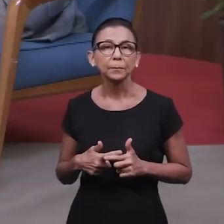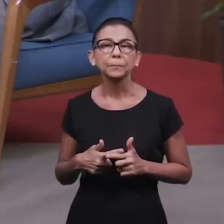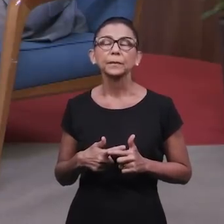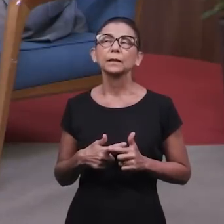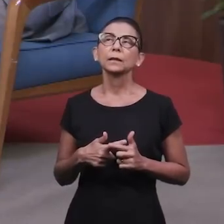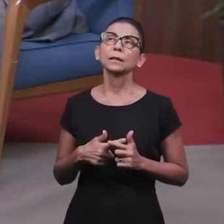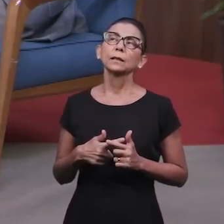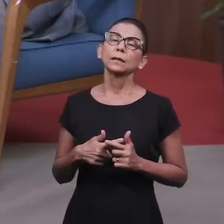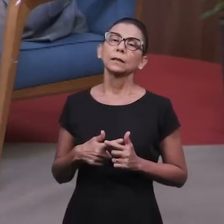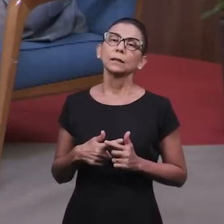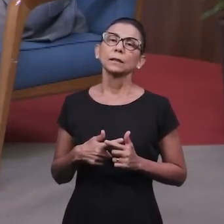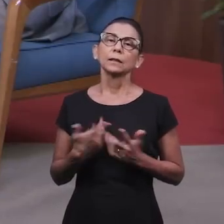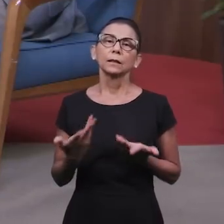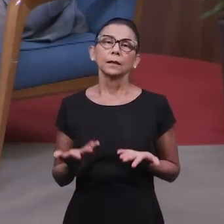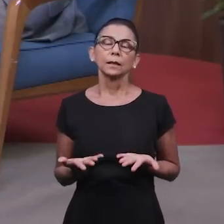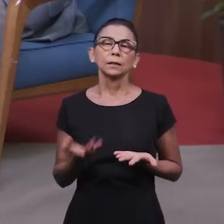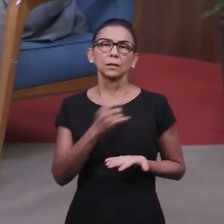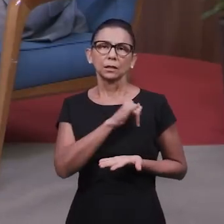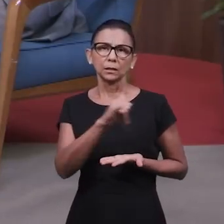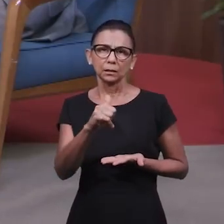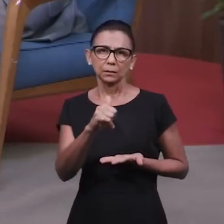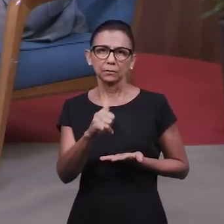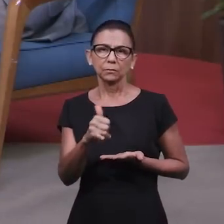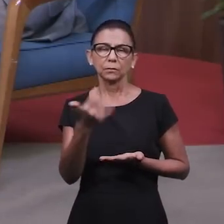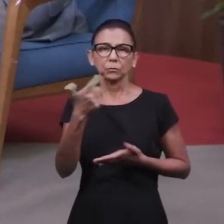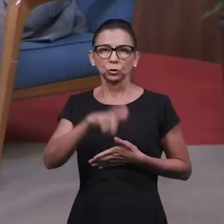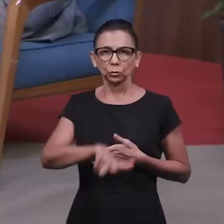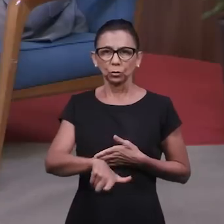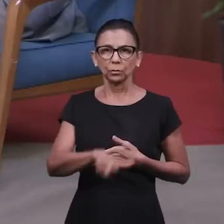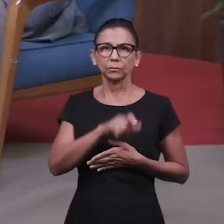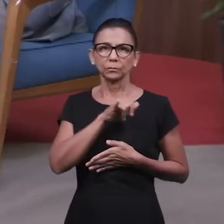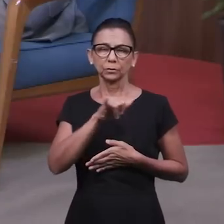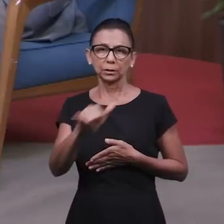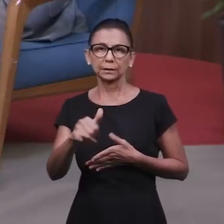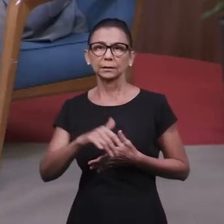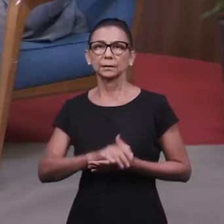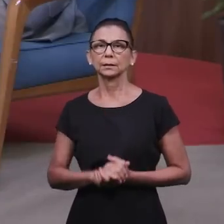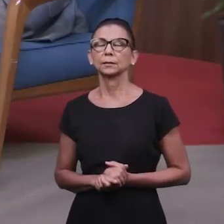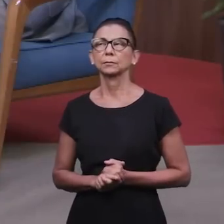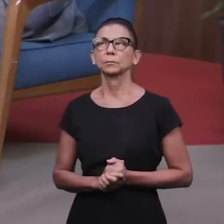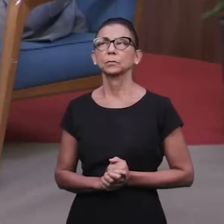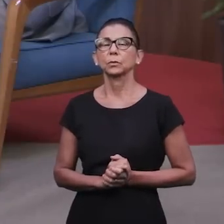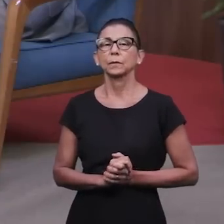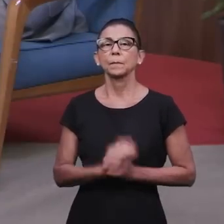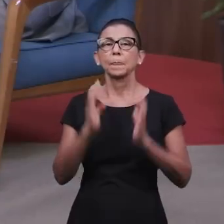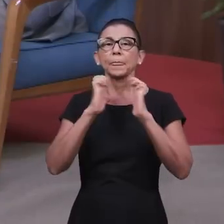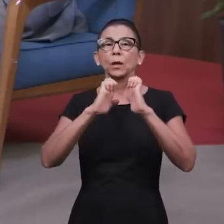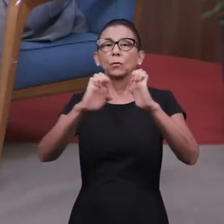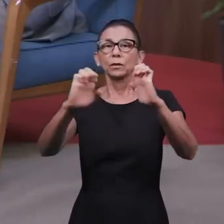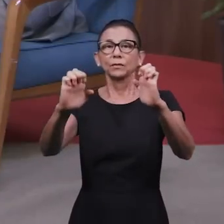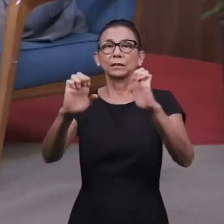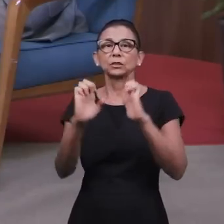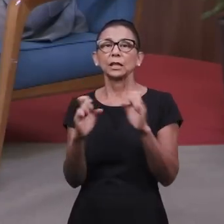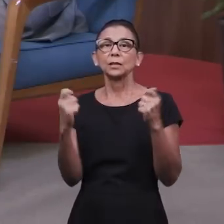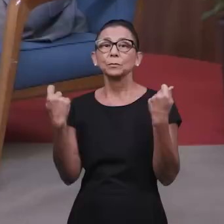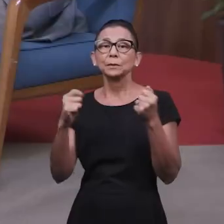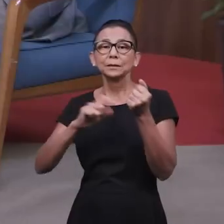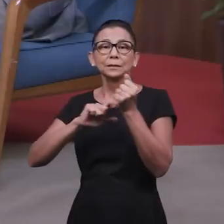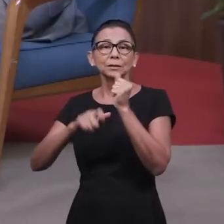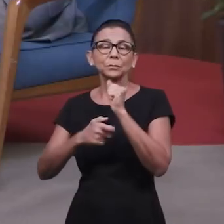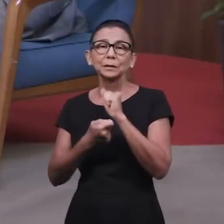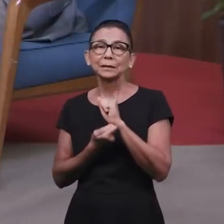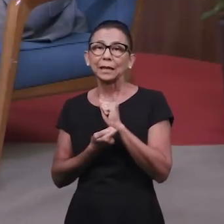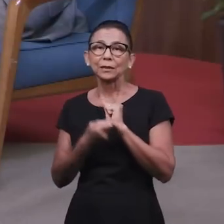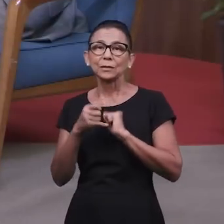que o evangelho sem o mistério, sem o profético, é só uma religião, é um